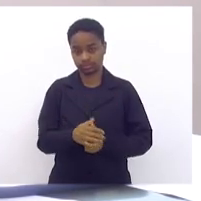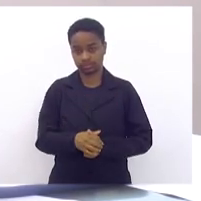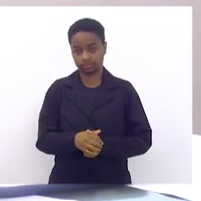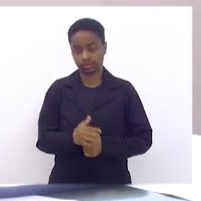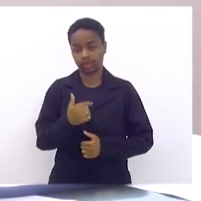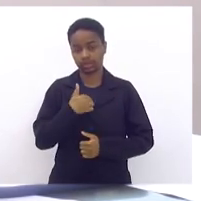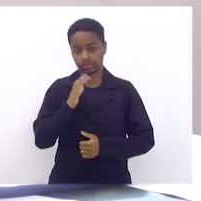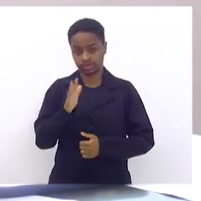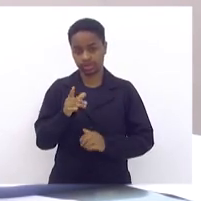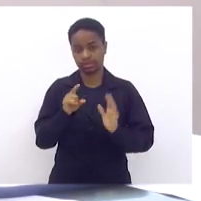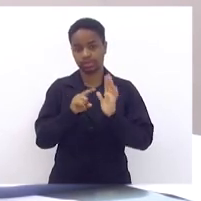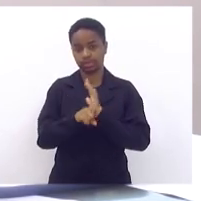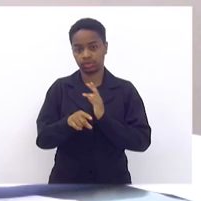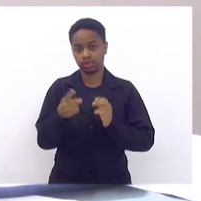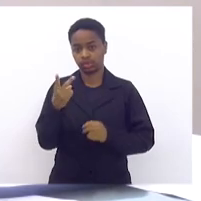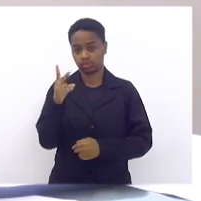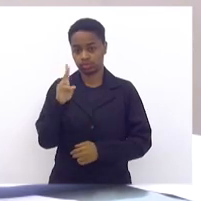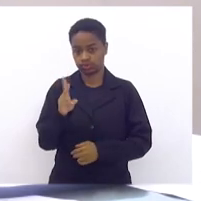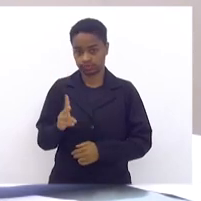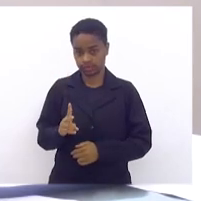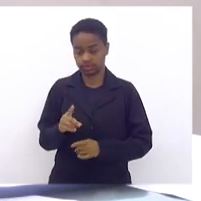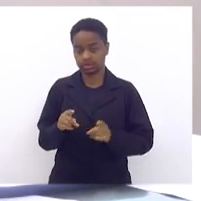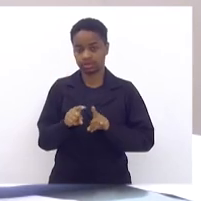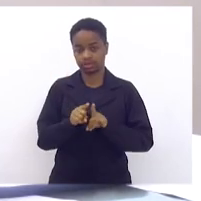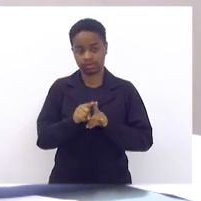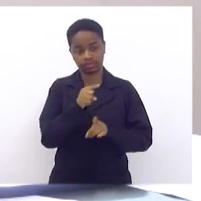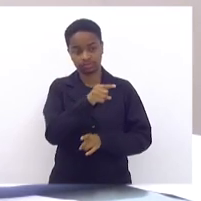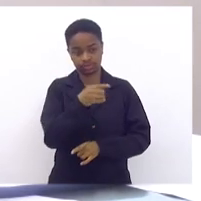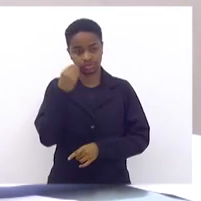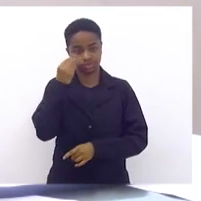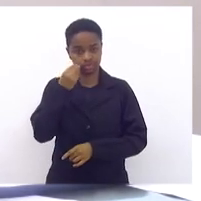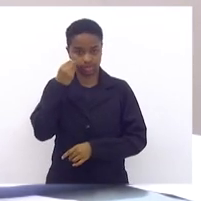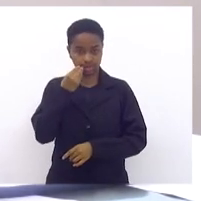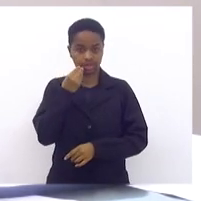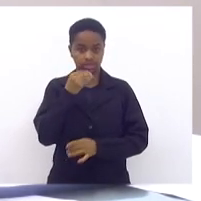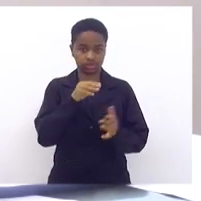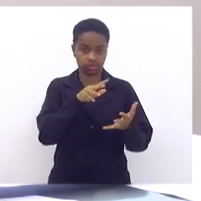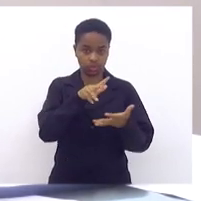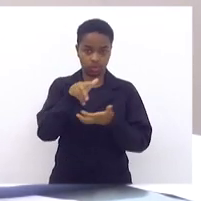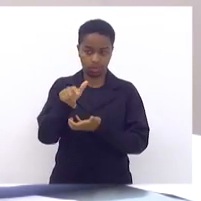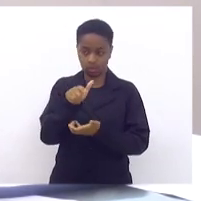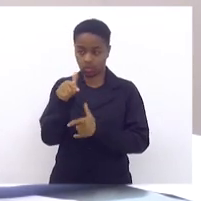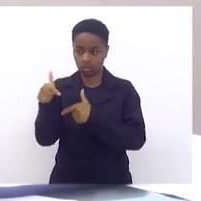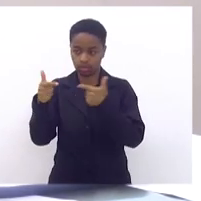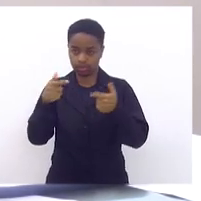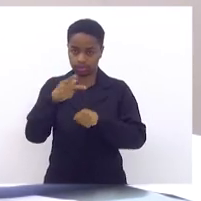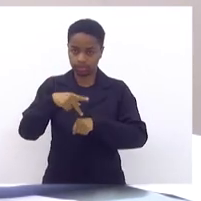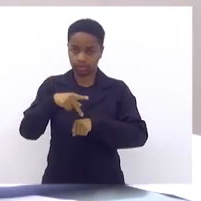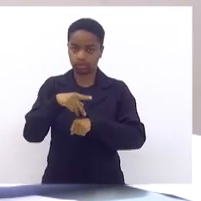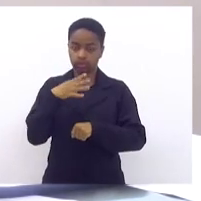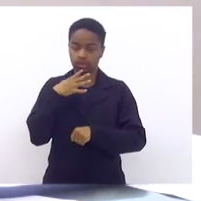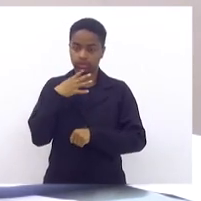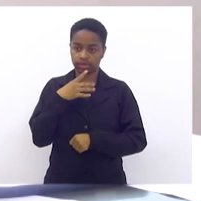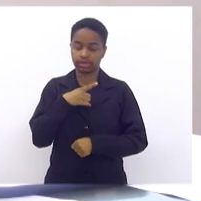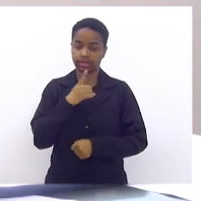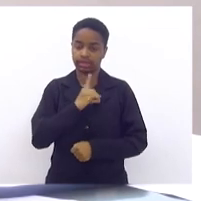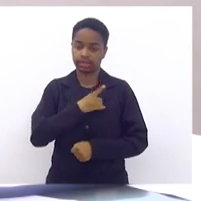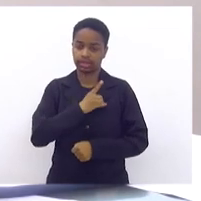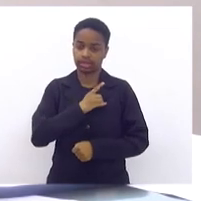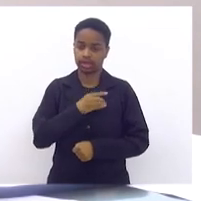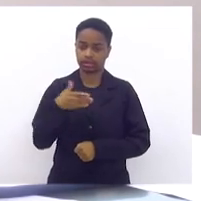essa pergunta duas vezes, e a senhora também tem experiência internacional, delegada que esteve aqui